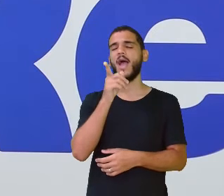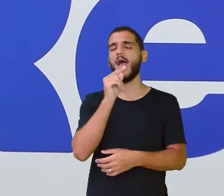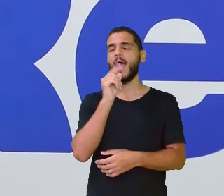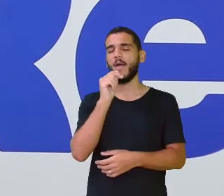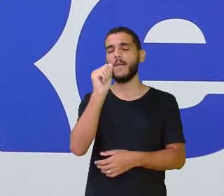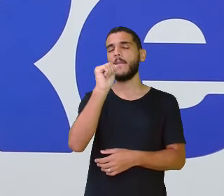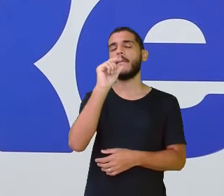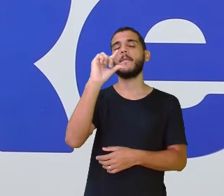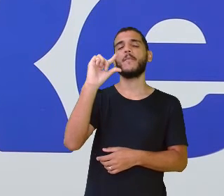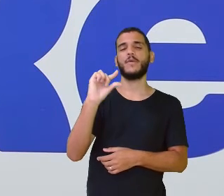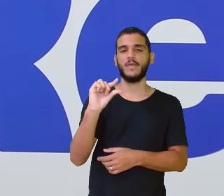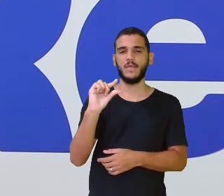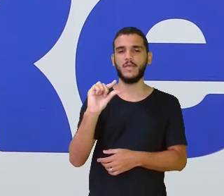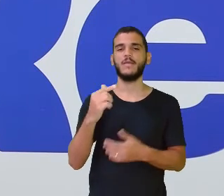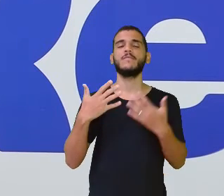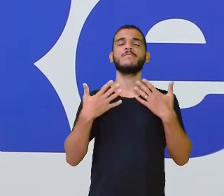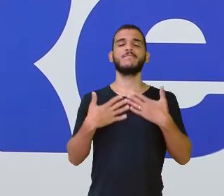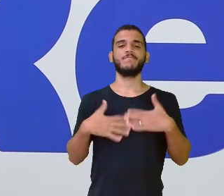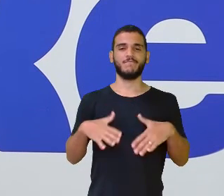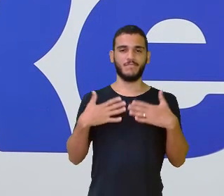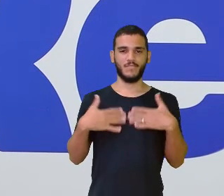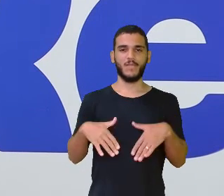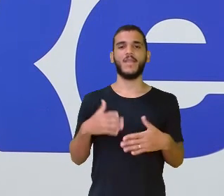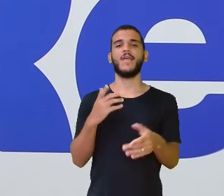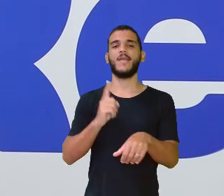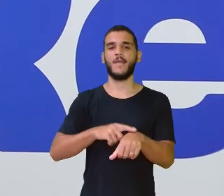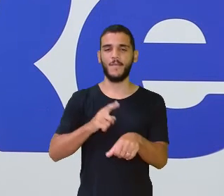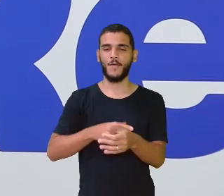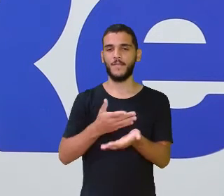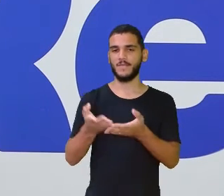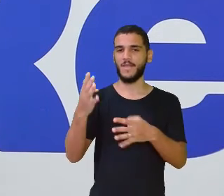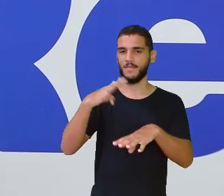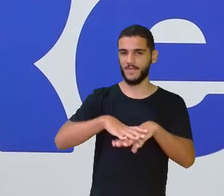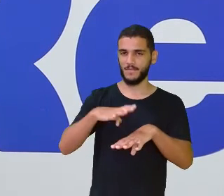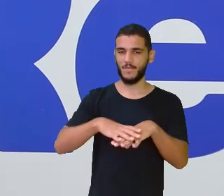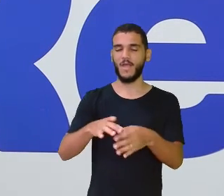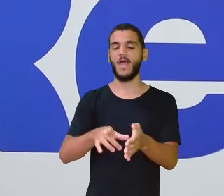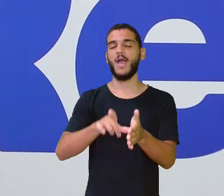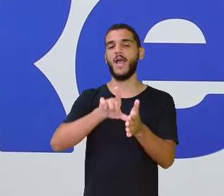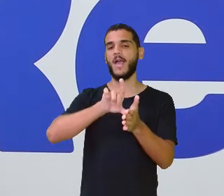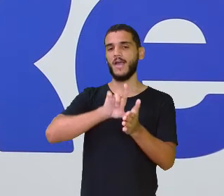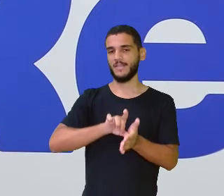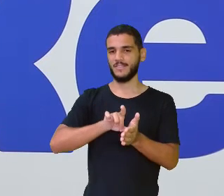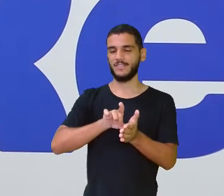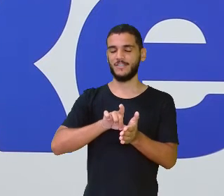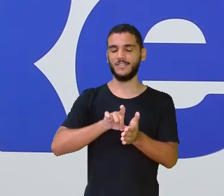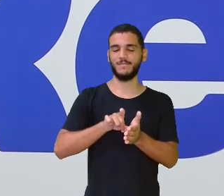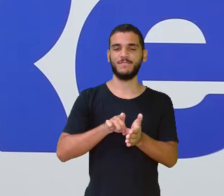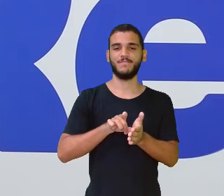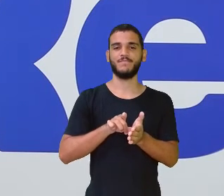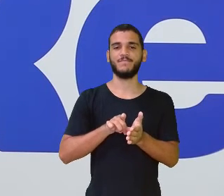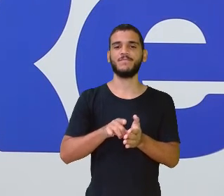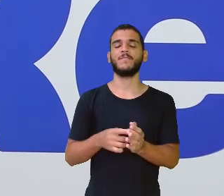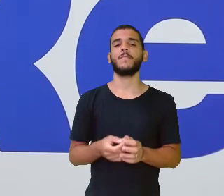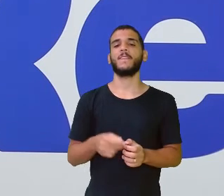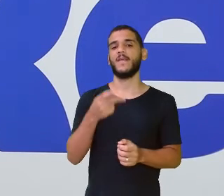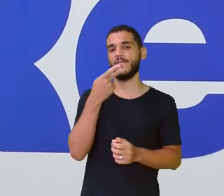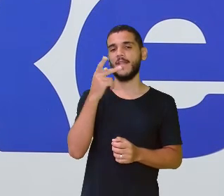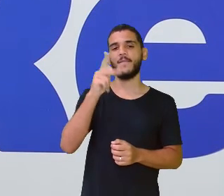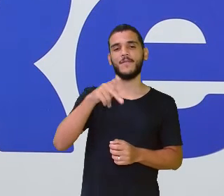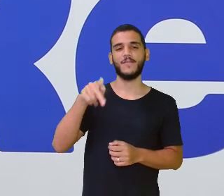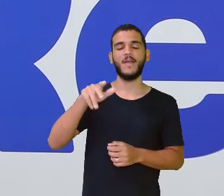água, relaxa um pouco, que daqui a pouco vai começar a aula de matemática. Antes de eu passar a palavra para a professora